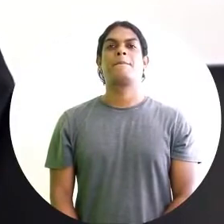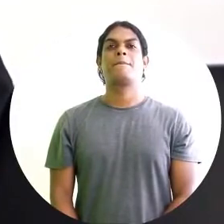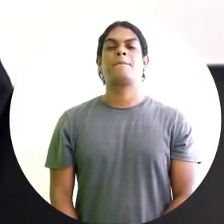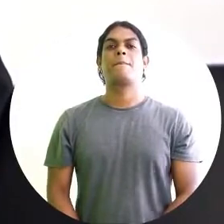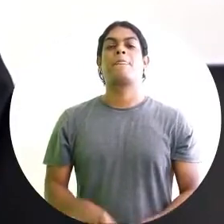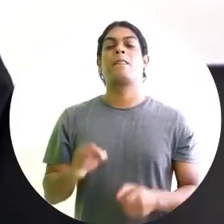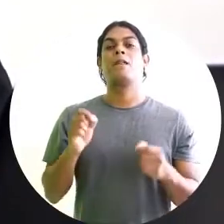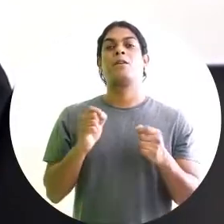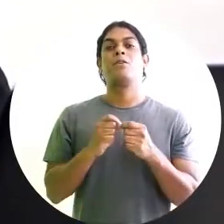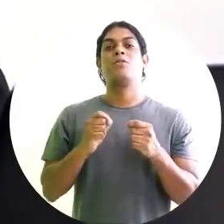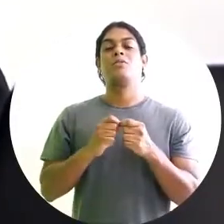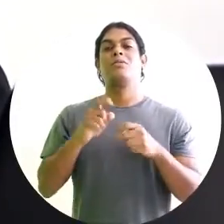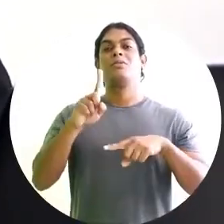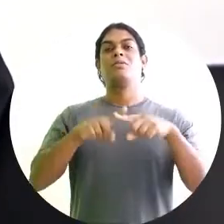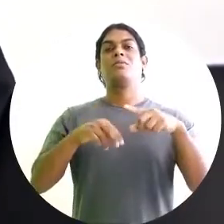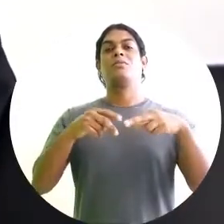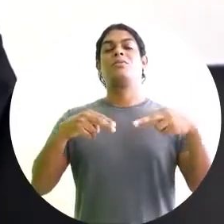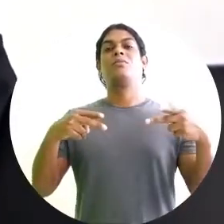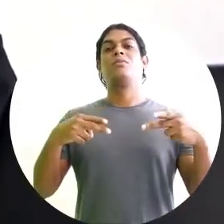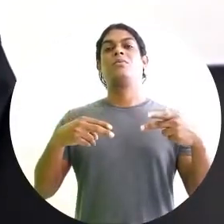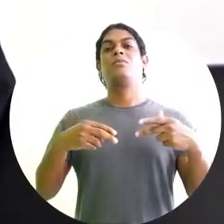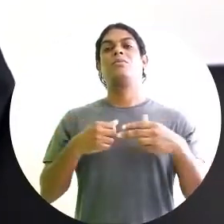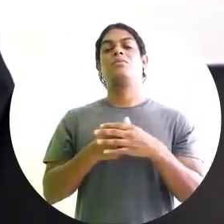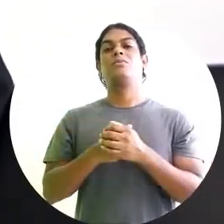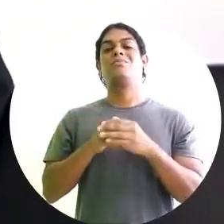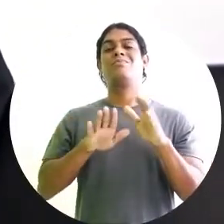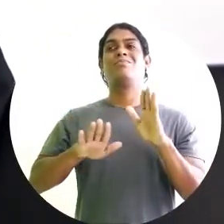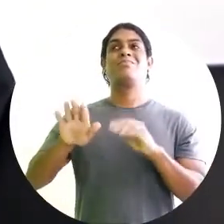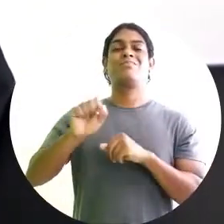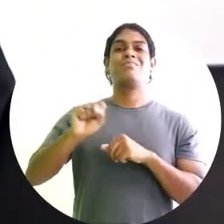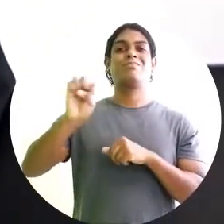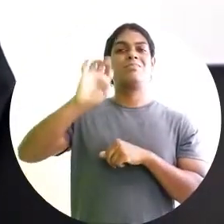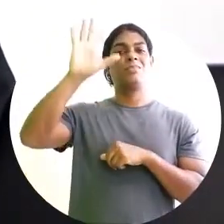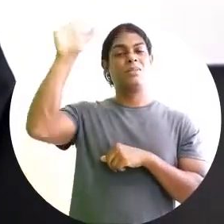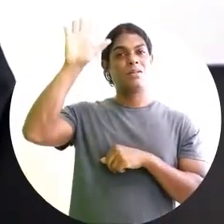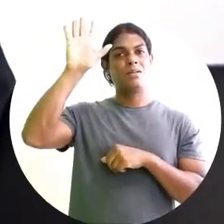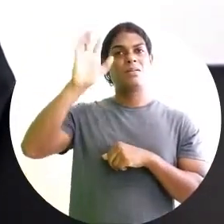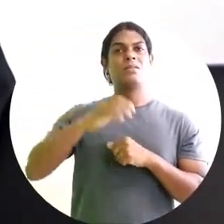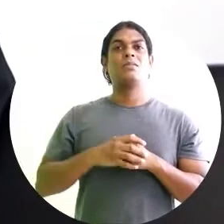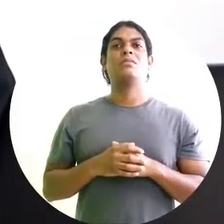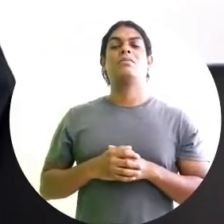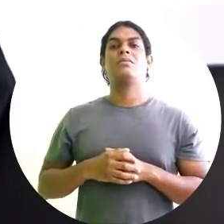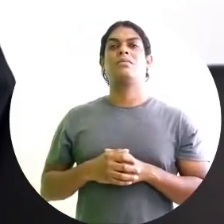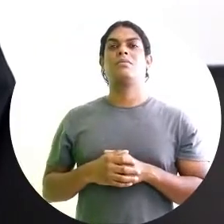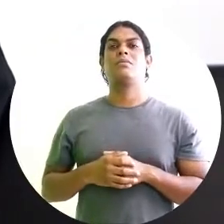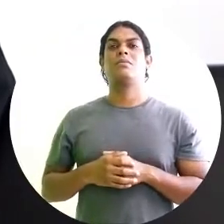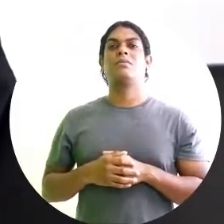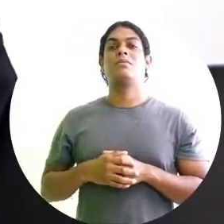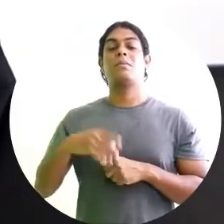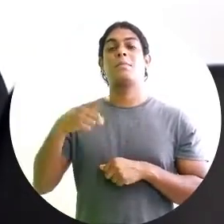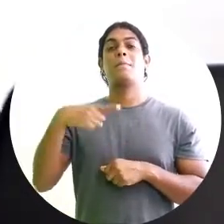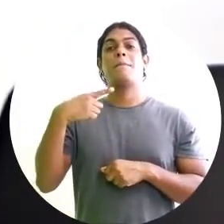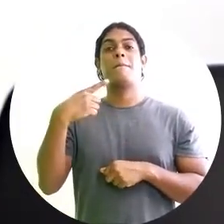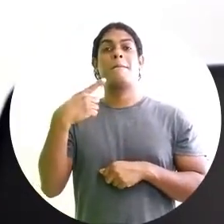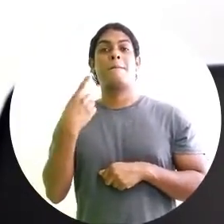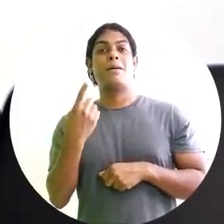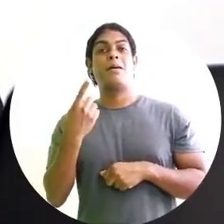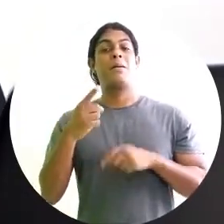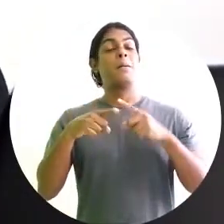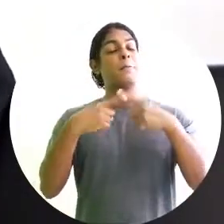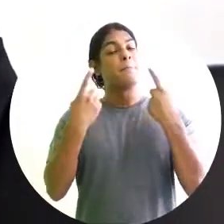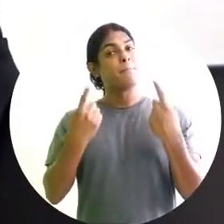serviços, o que faz com que o produto e o serviço nacional seja muito alto, o preço dele, quanto